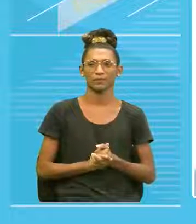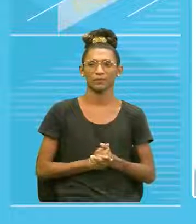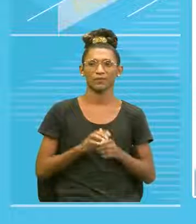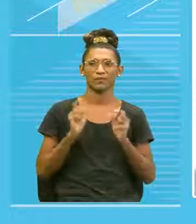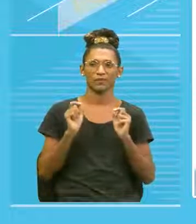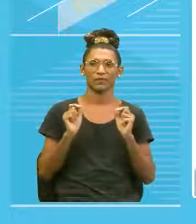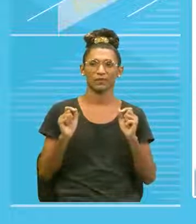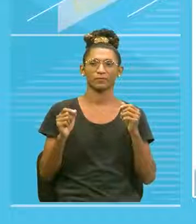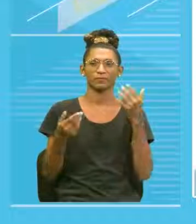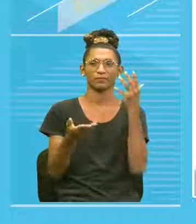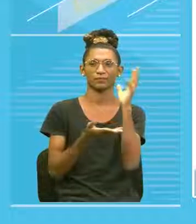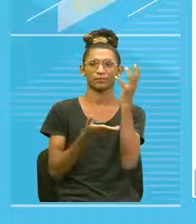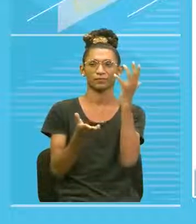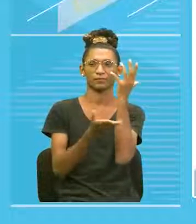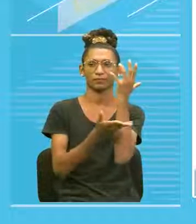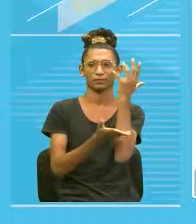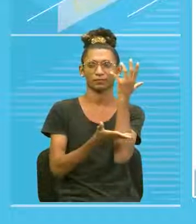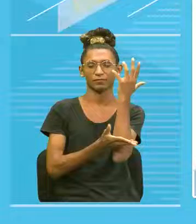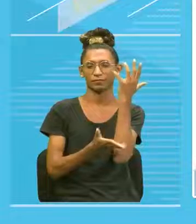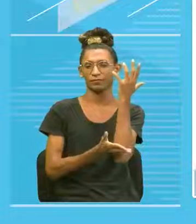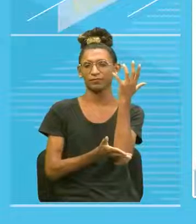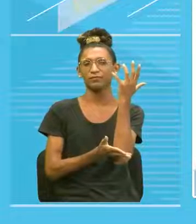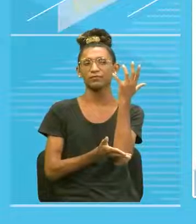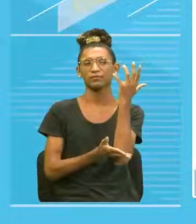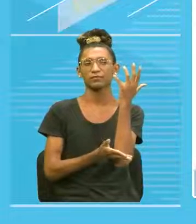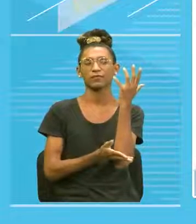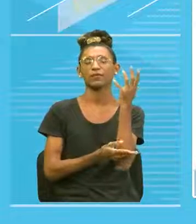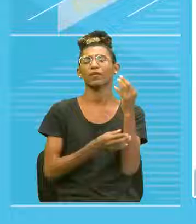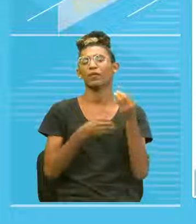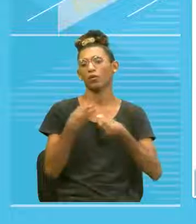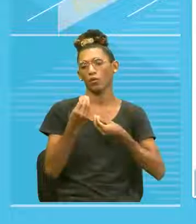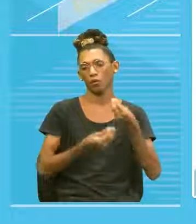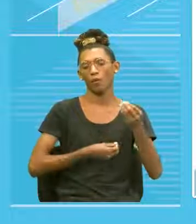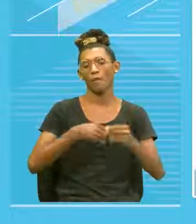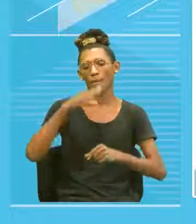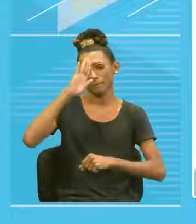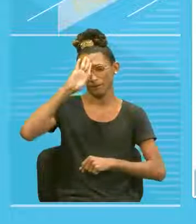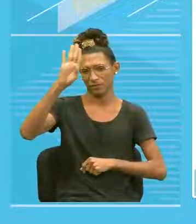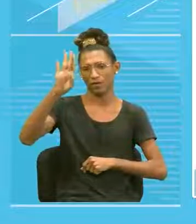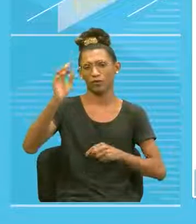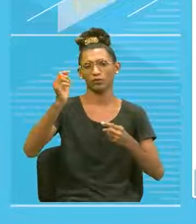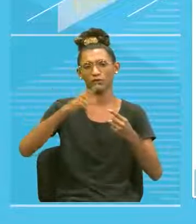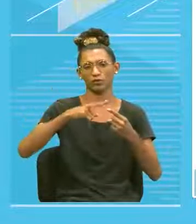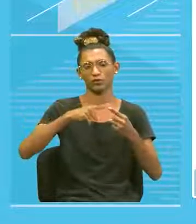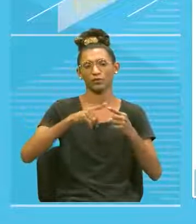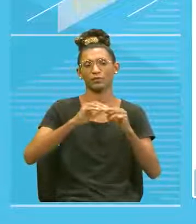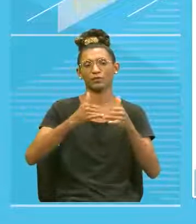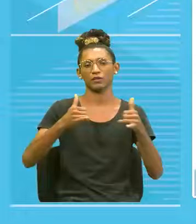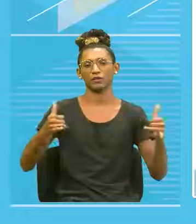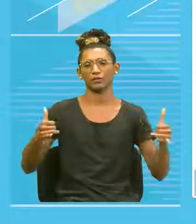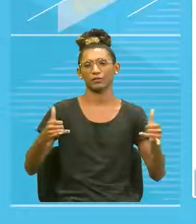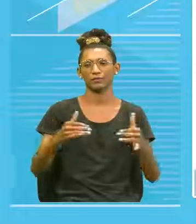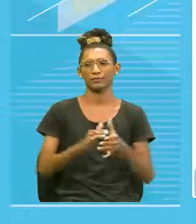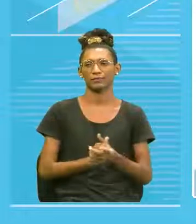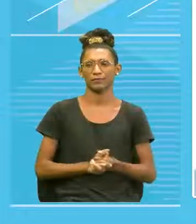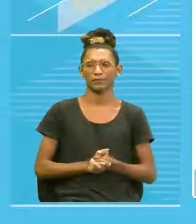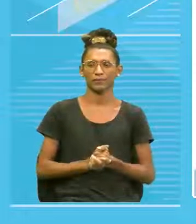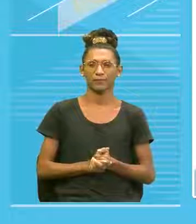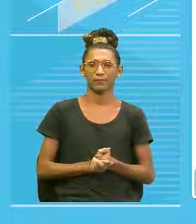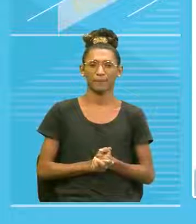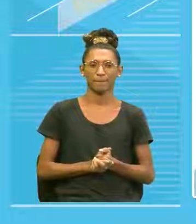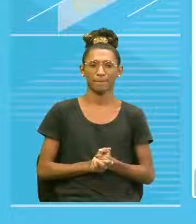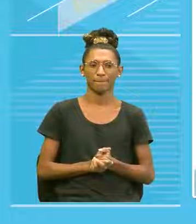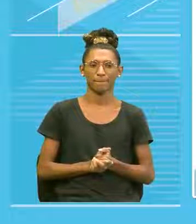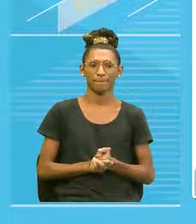se a lenha e como principal energia eu não vou longe não meus